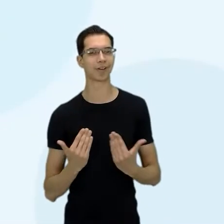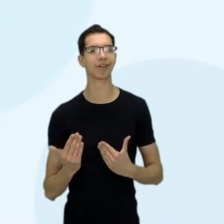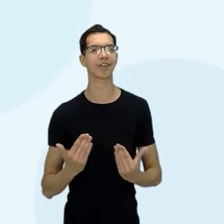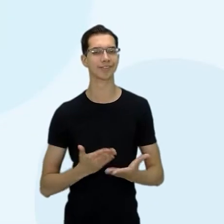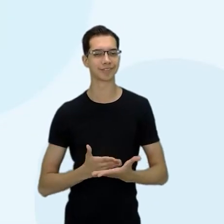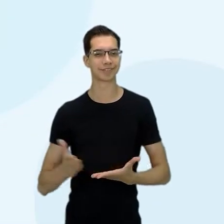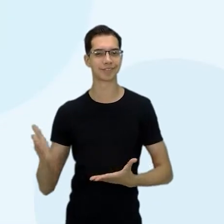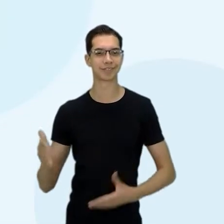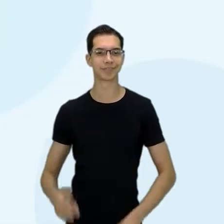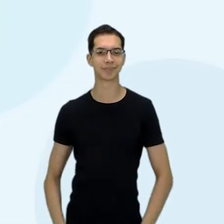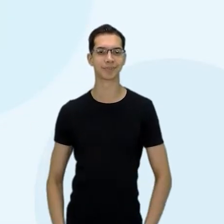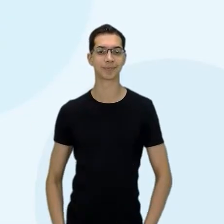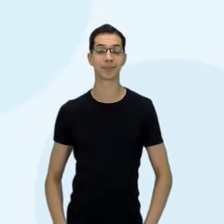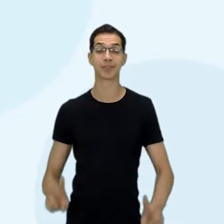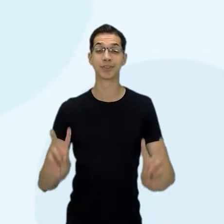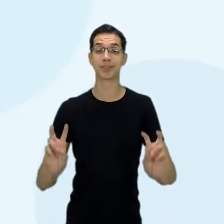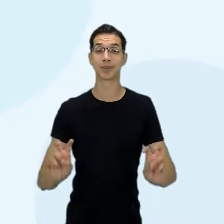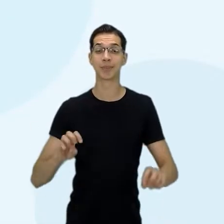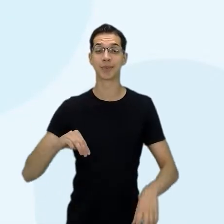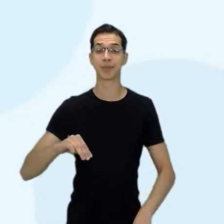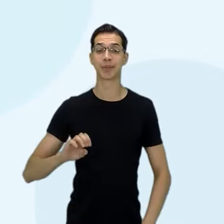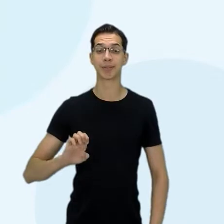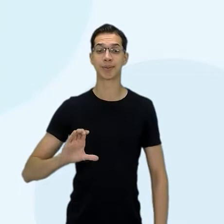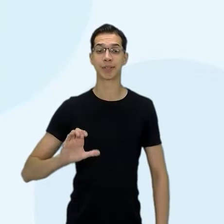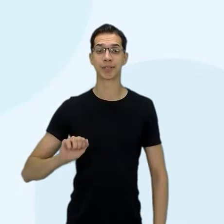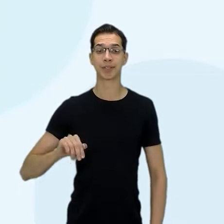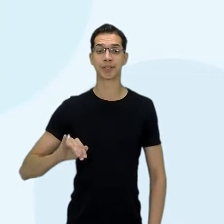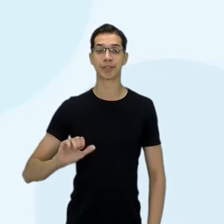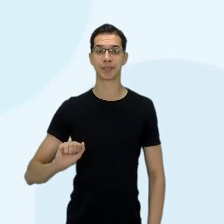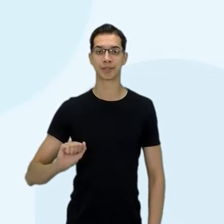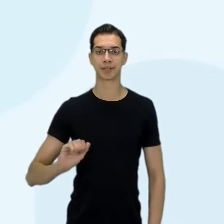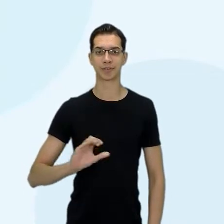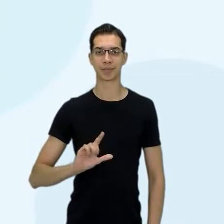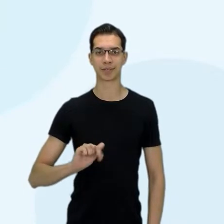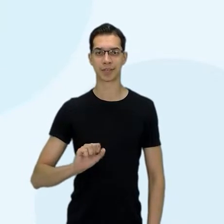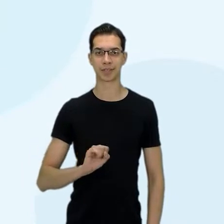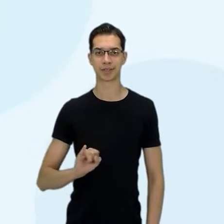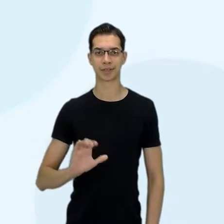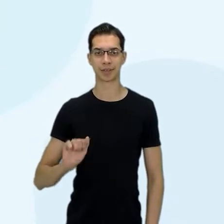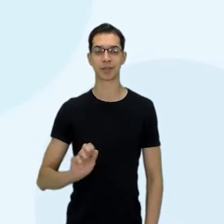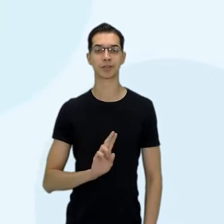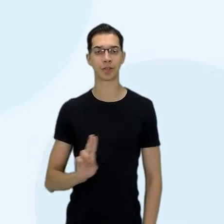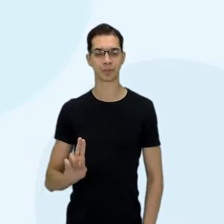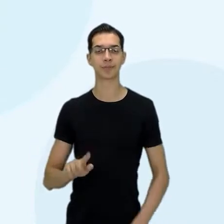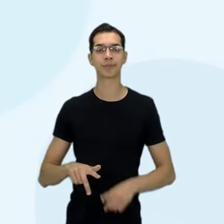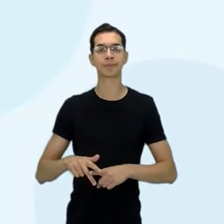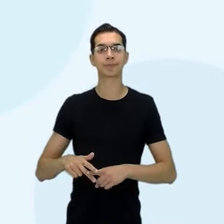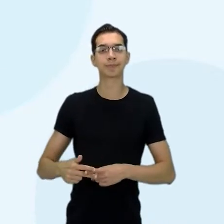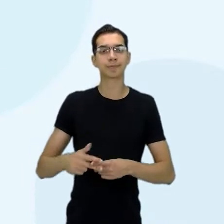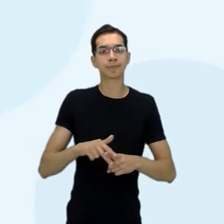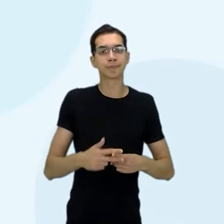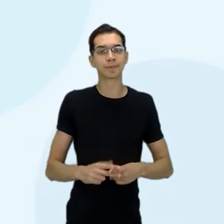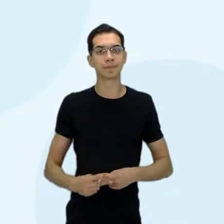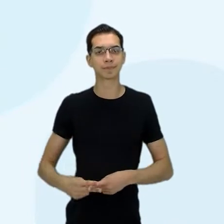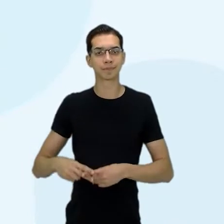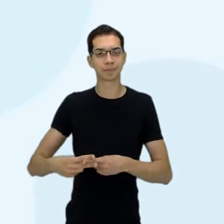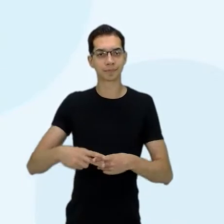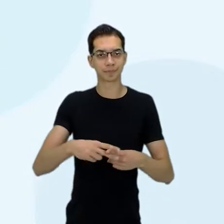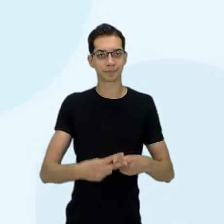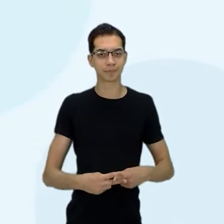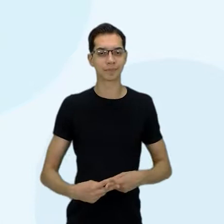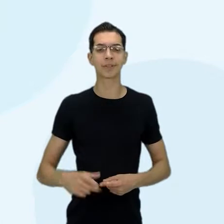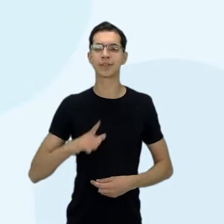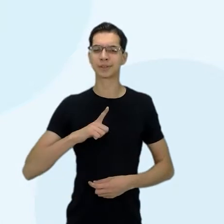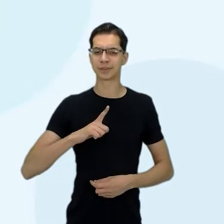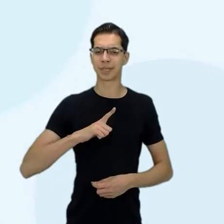que a gente chama de mecânica clássica, né? Ela vem com alguns conhecimentos ali no pacote, digamos